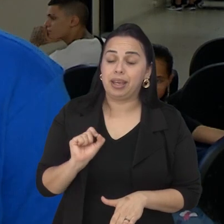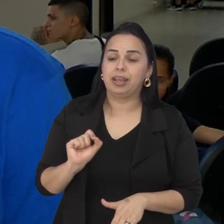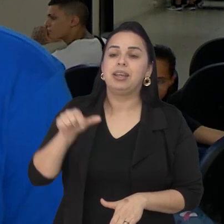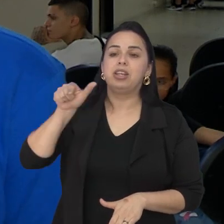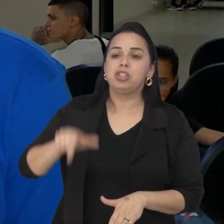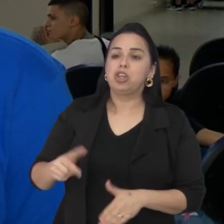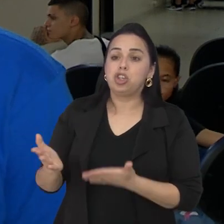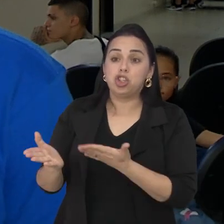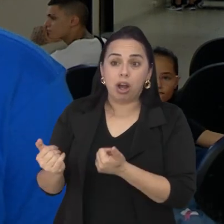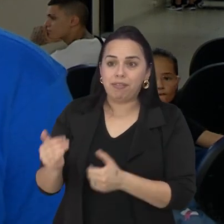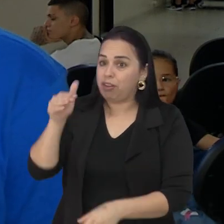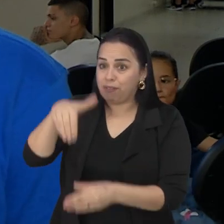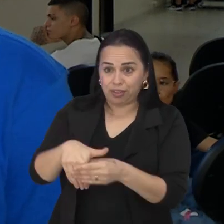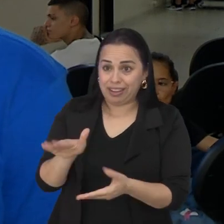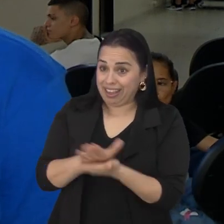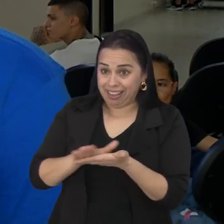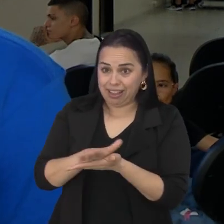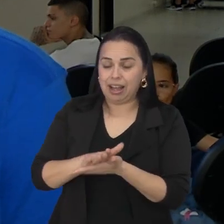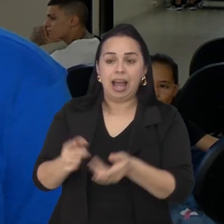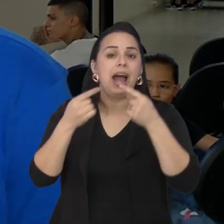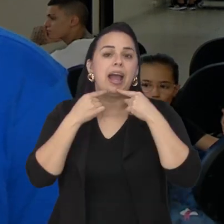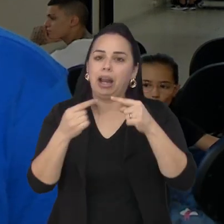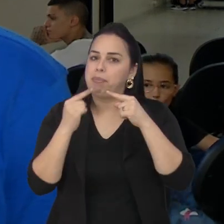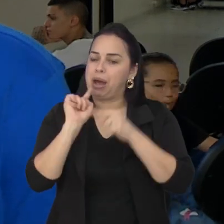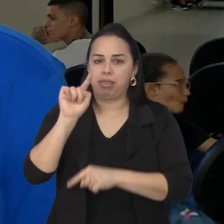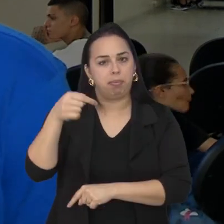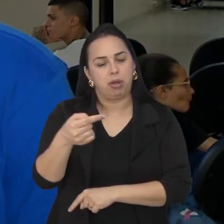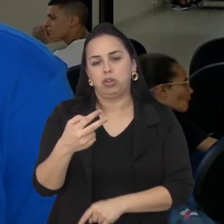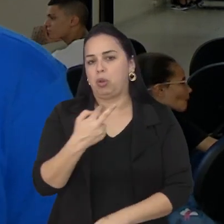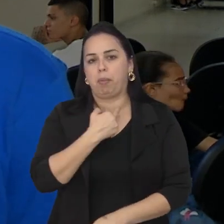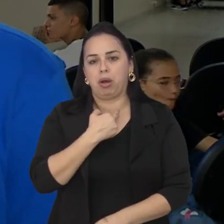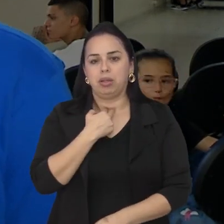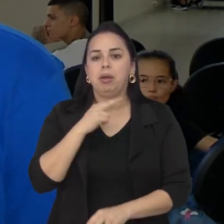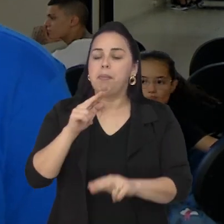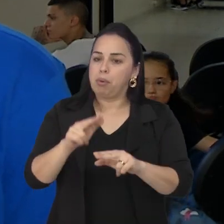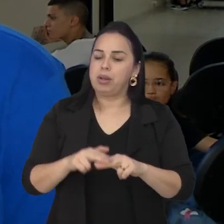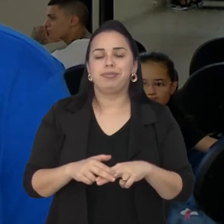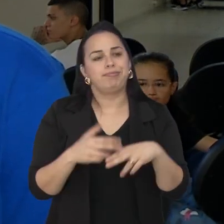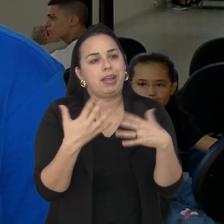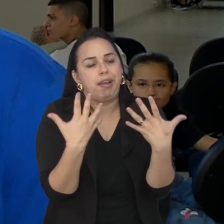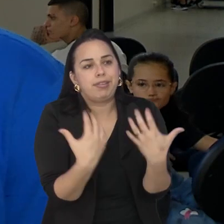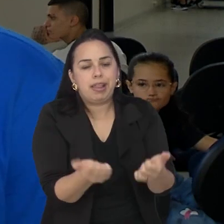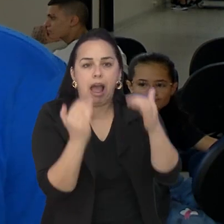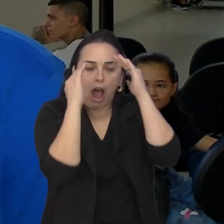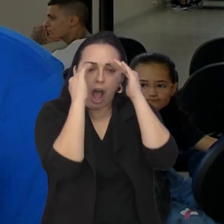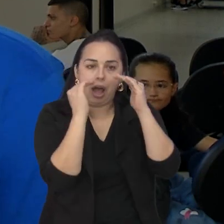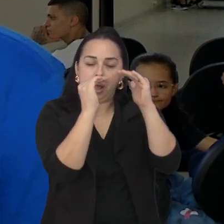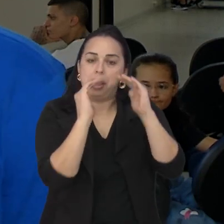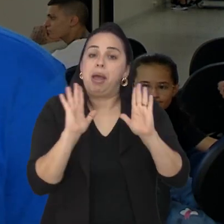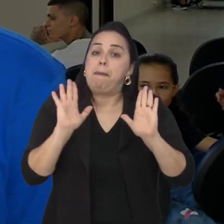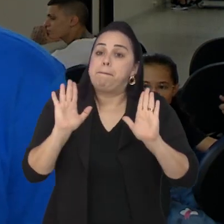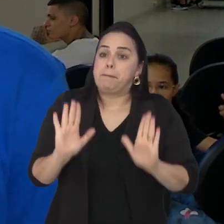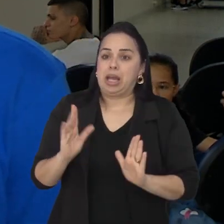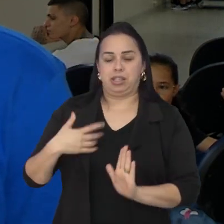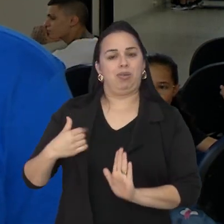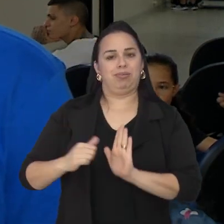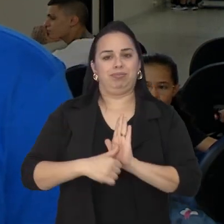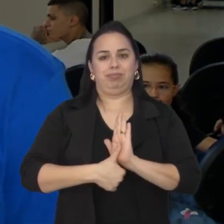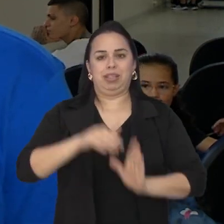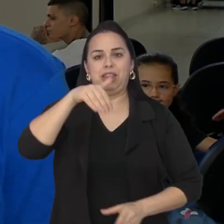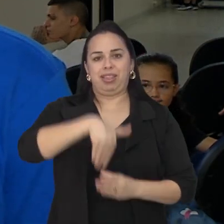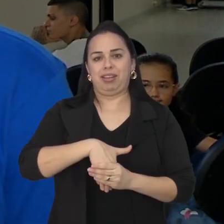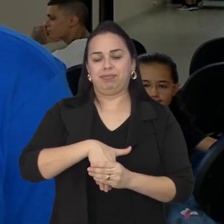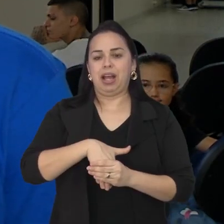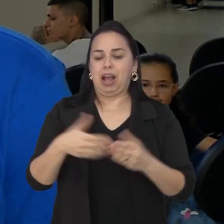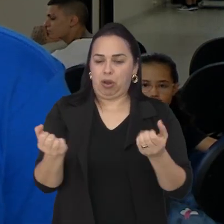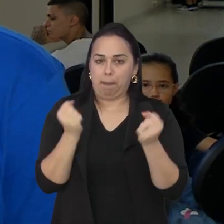vota, ele não pode reclamar das coisas que não estão acontecendo no governo, então ele tem que simplesmente aceitar. Mas como eu tirei o título,